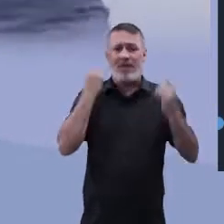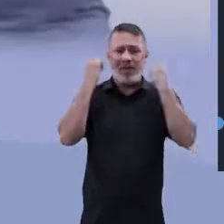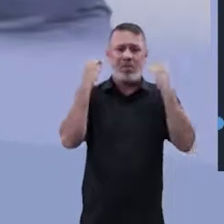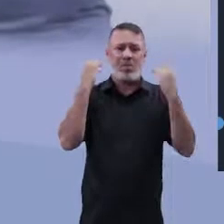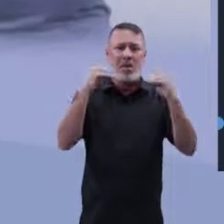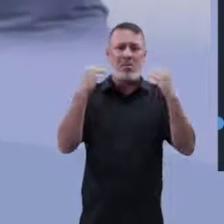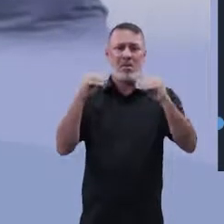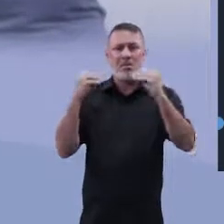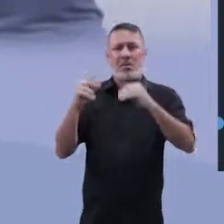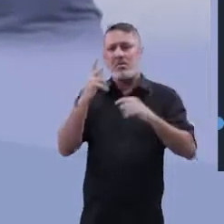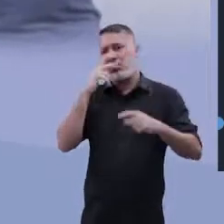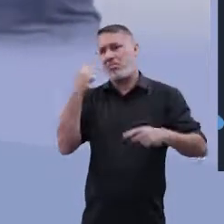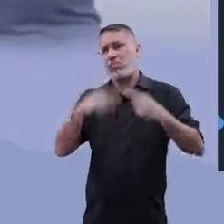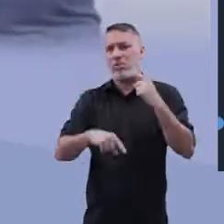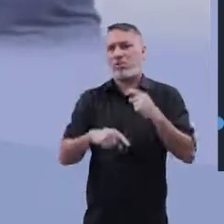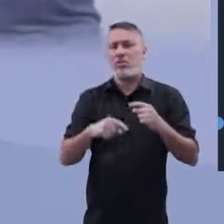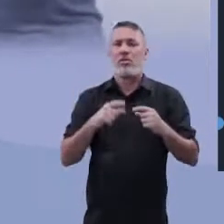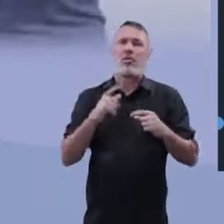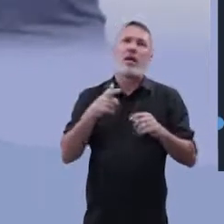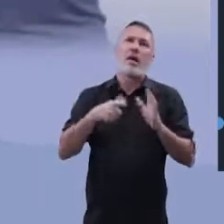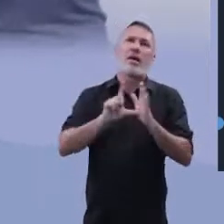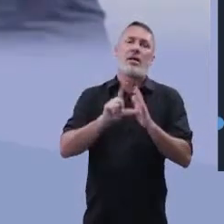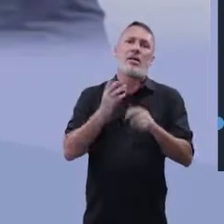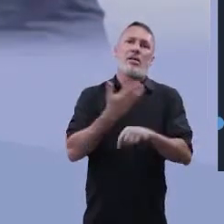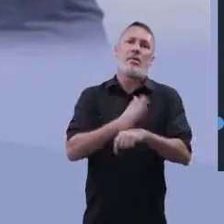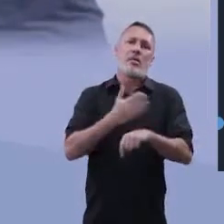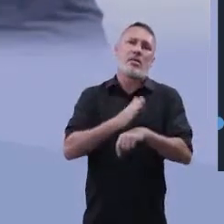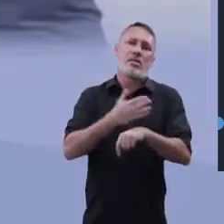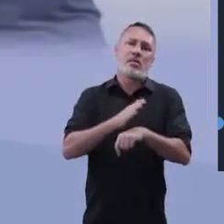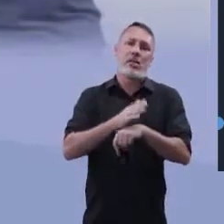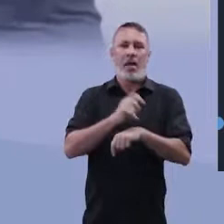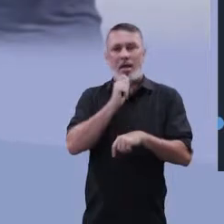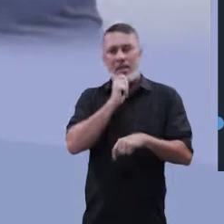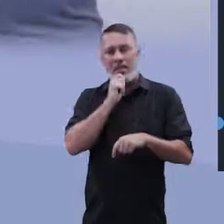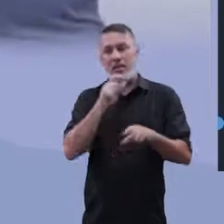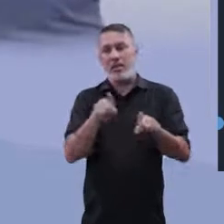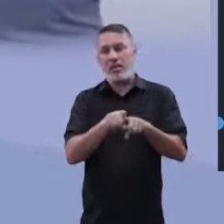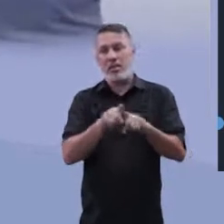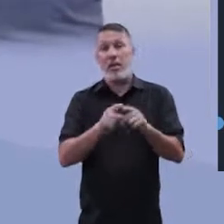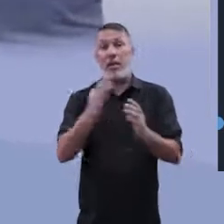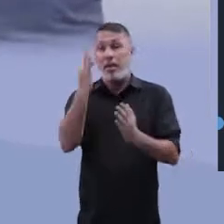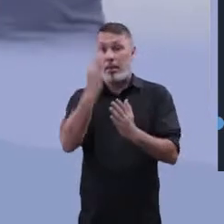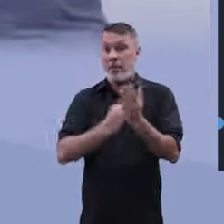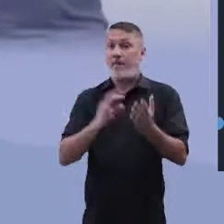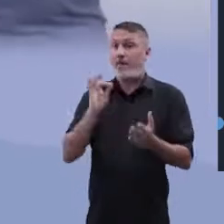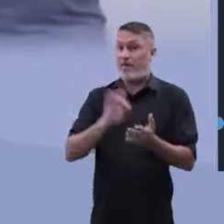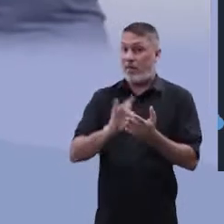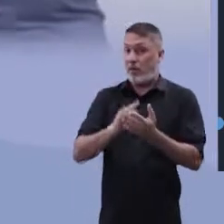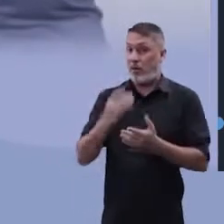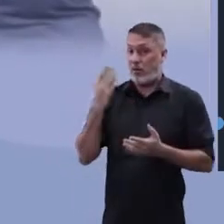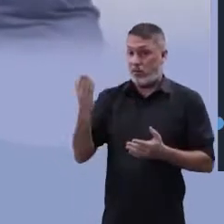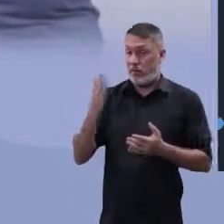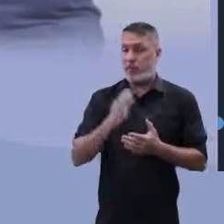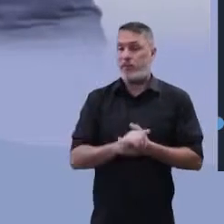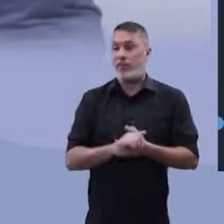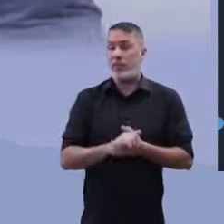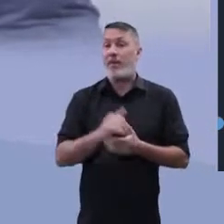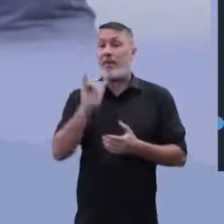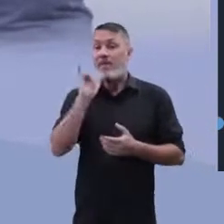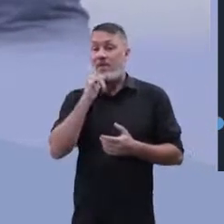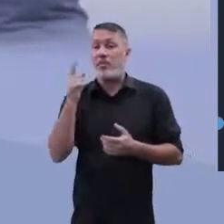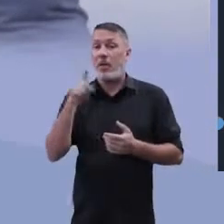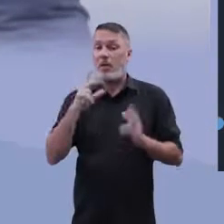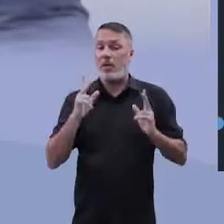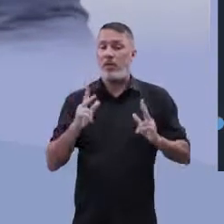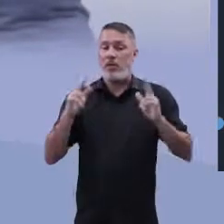jogar várias informações ali, talvez não teve um preparo, e esse texto é um texto real, tá, gente? E